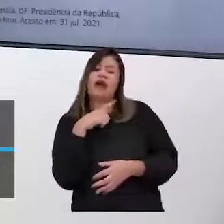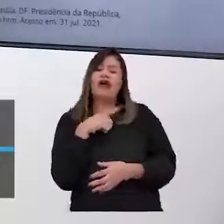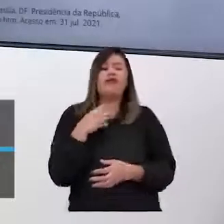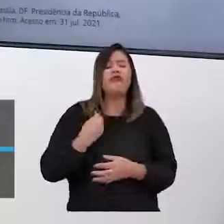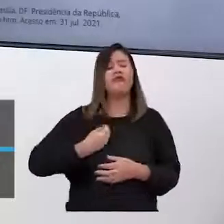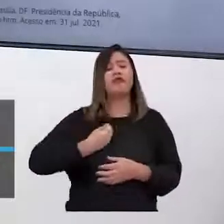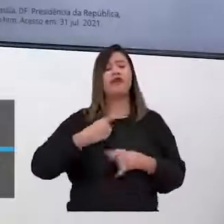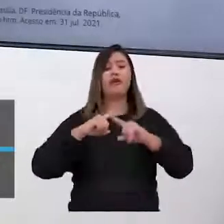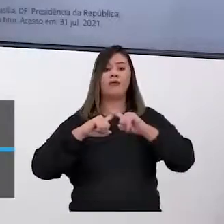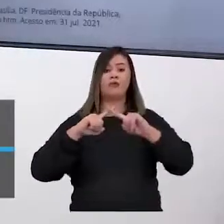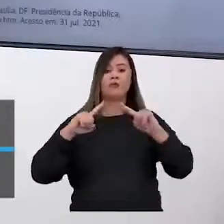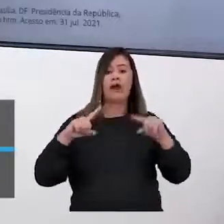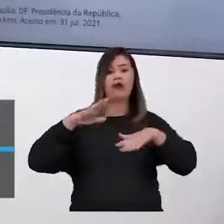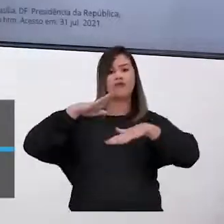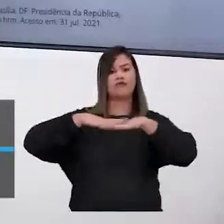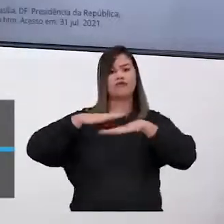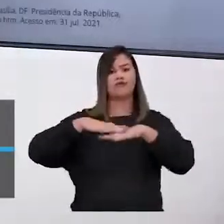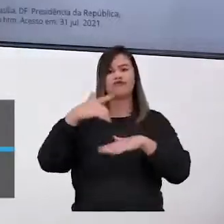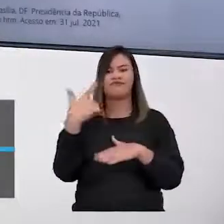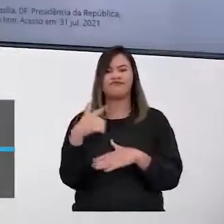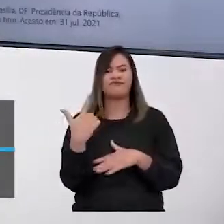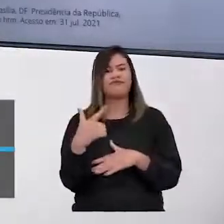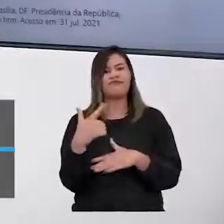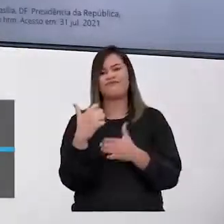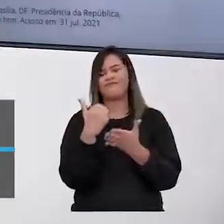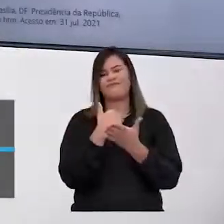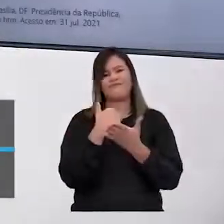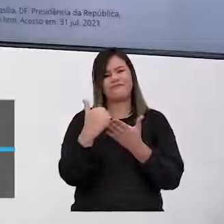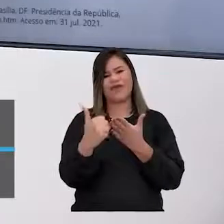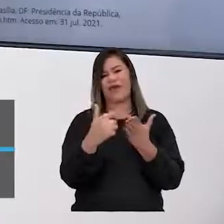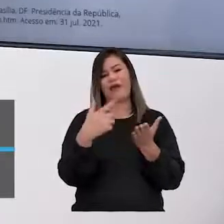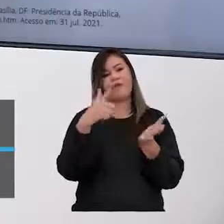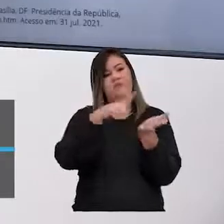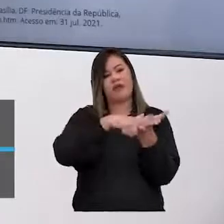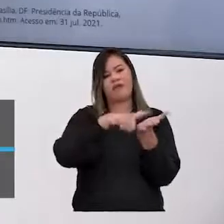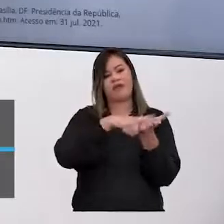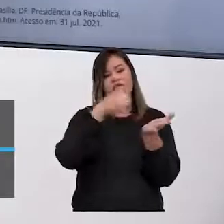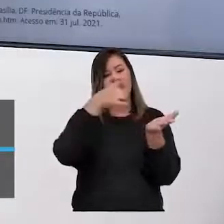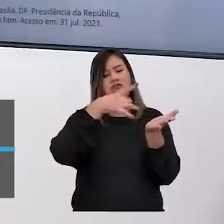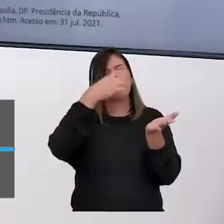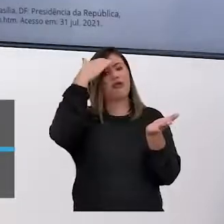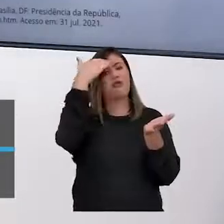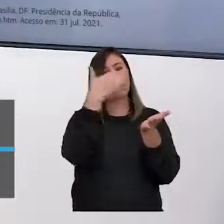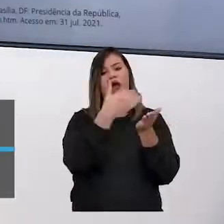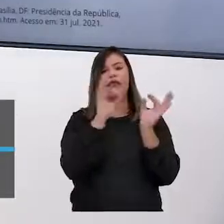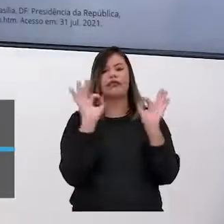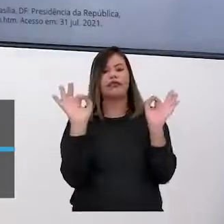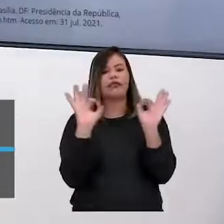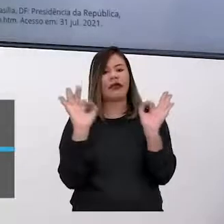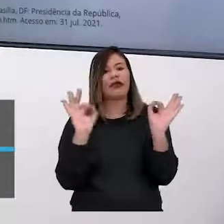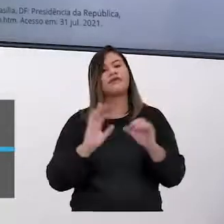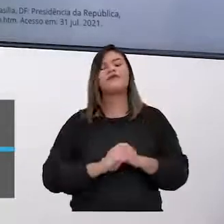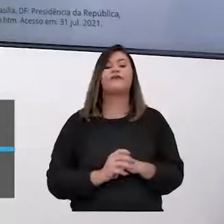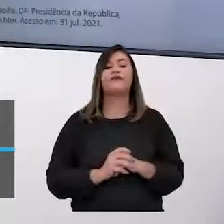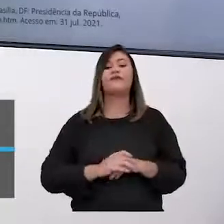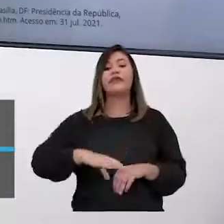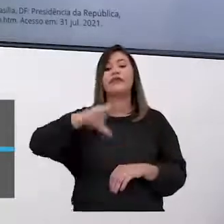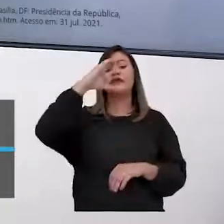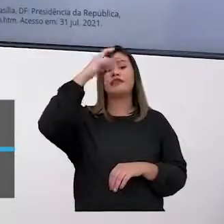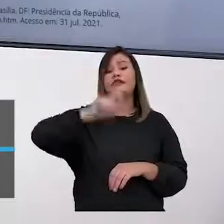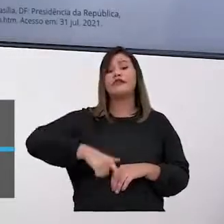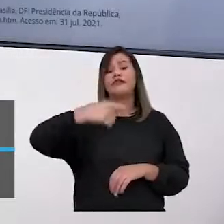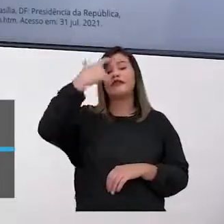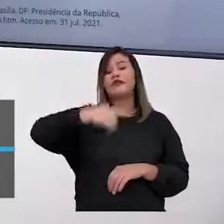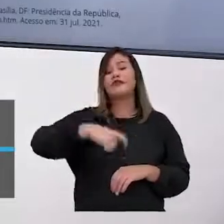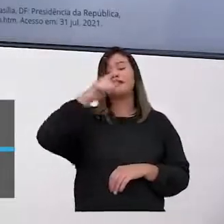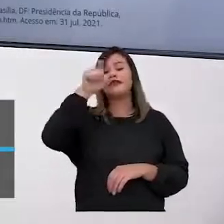sabia? Mas se ninguém colocar em prática, aí eles só existem no papel. E a cidadania forma o quê? Valores que,